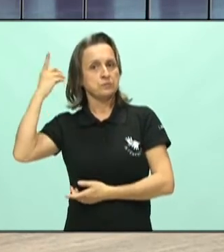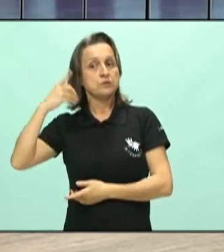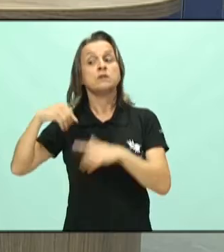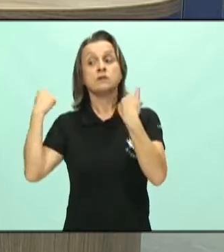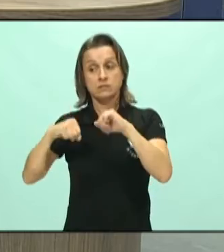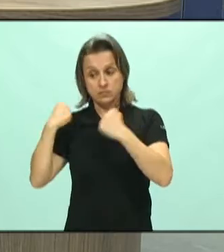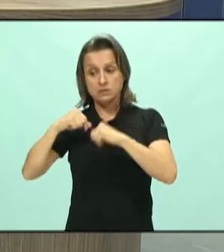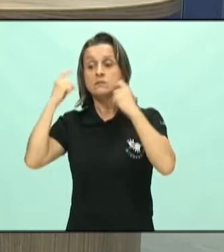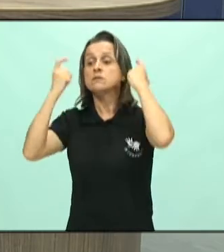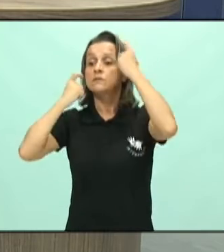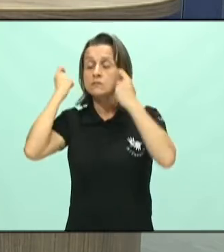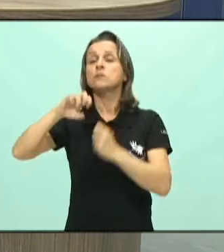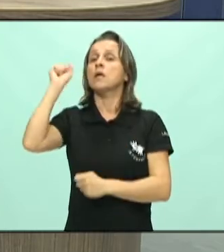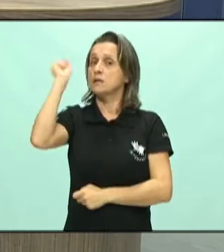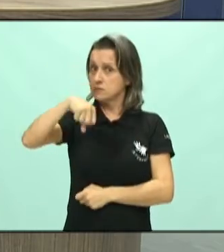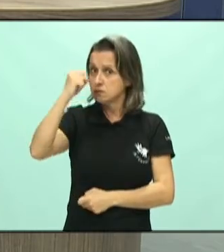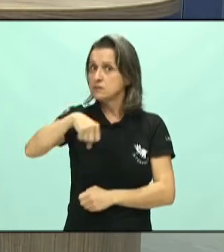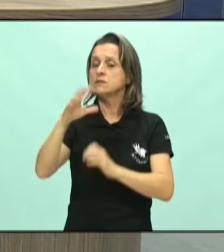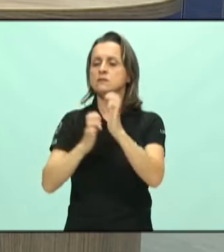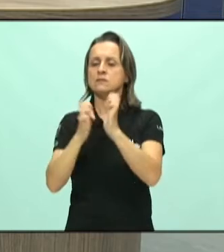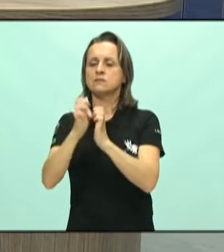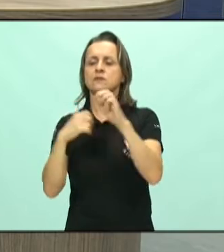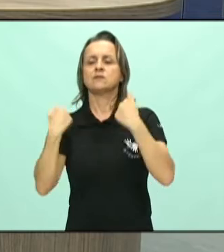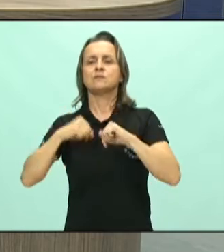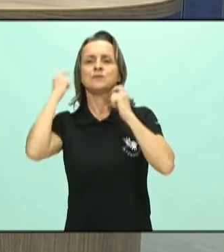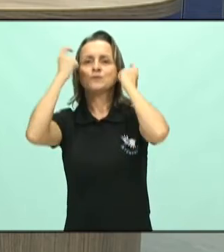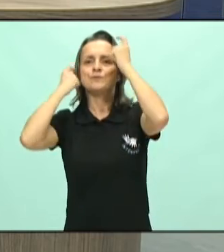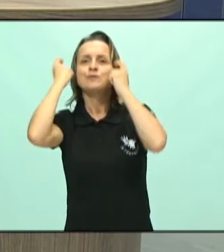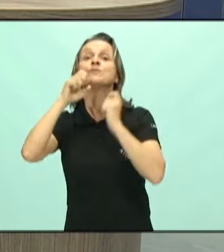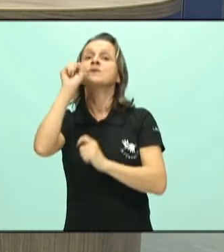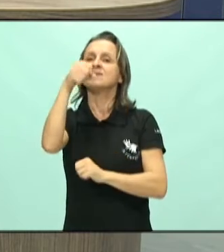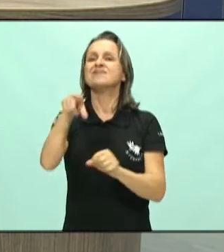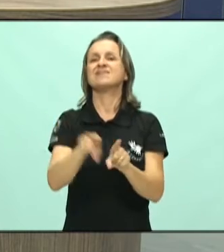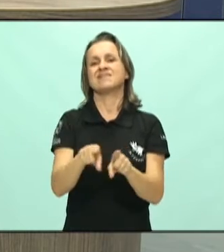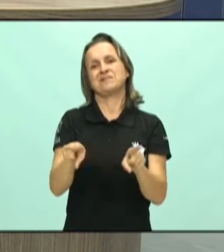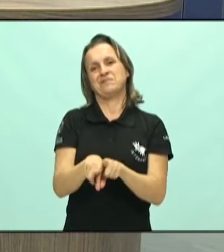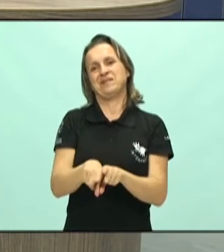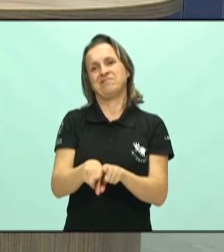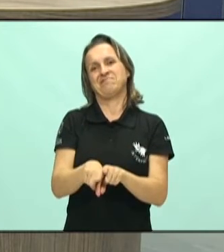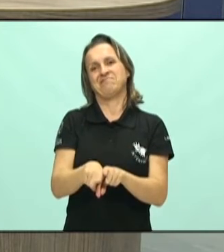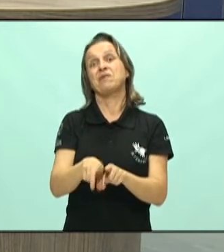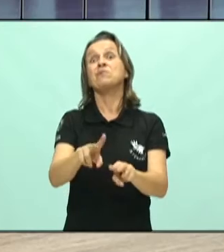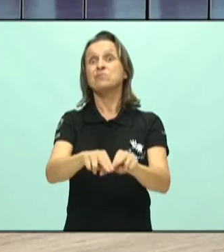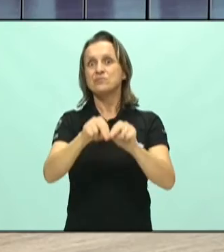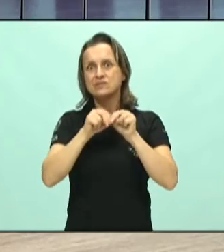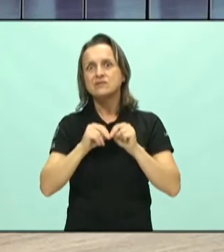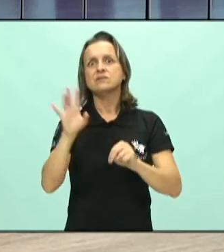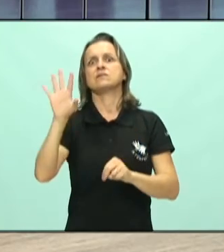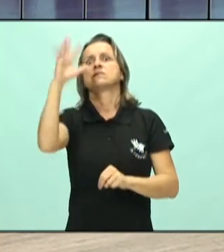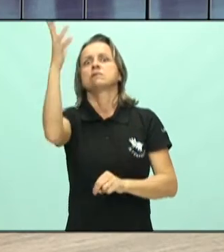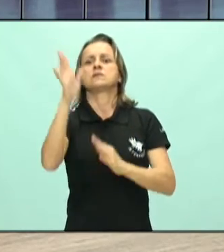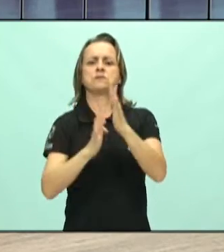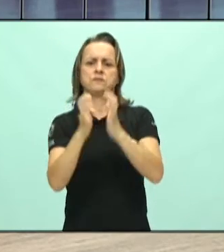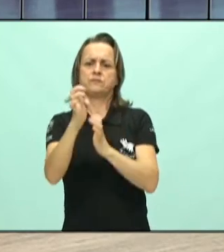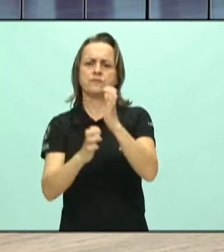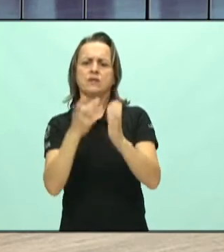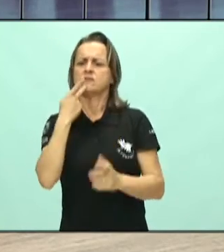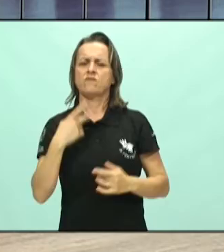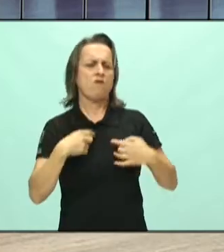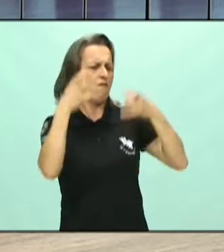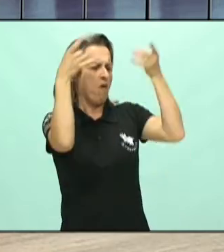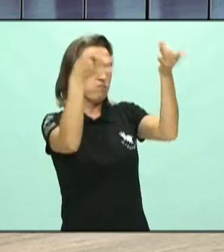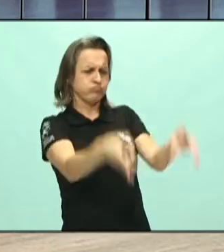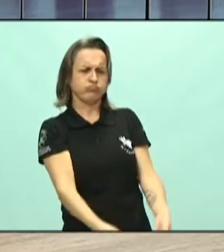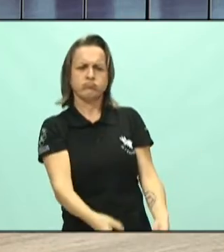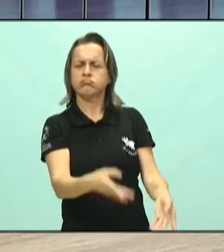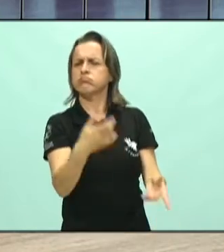deveriam ter, né? E aí que, inclusive, aí veio o fato que muitas empresas falaram que iriam embora, e isso chamou mais atenção ainda dos deputados